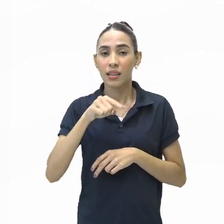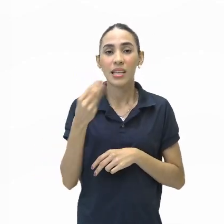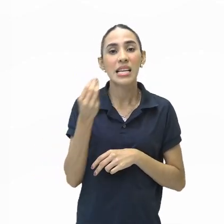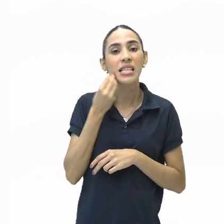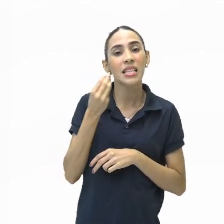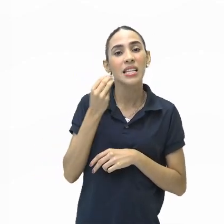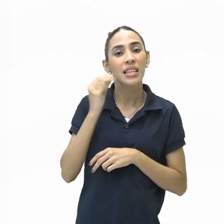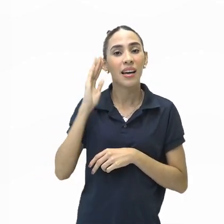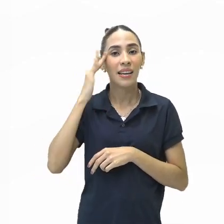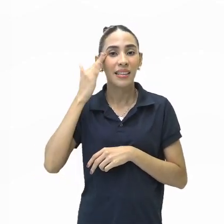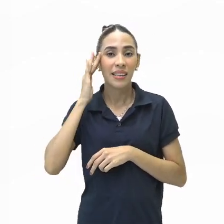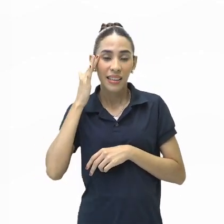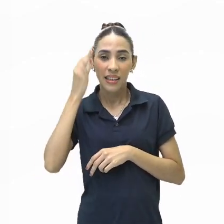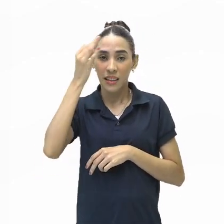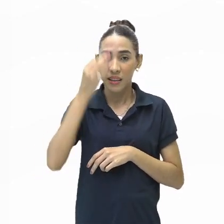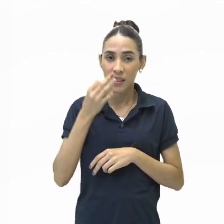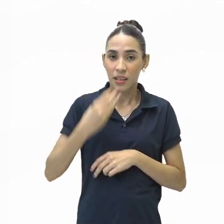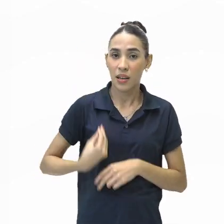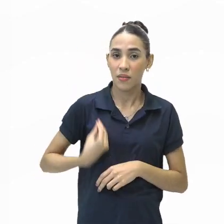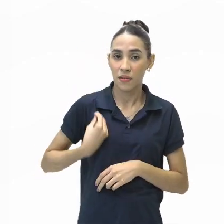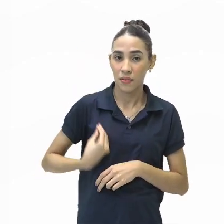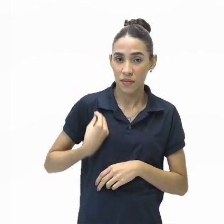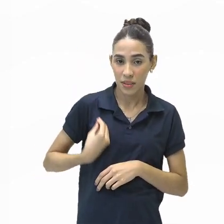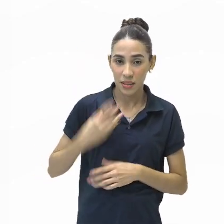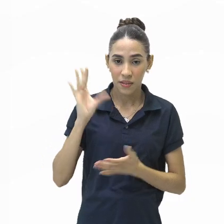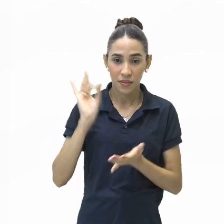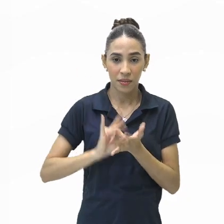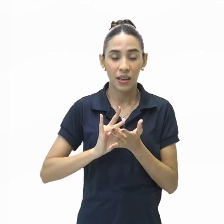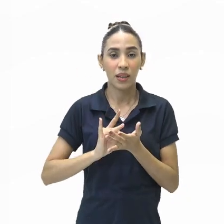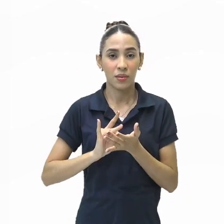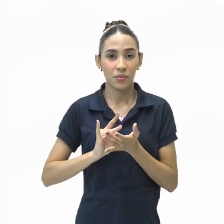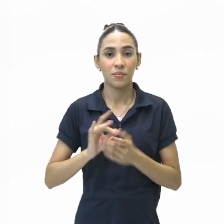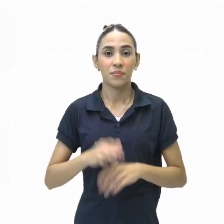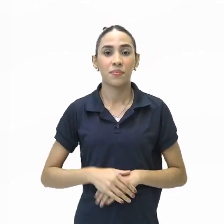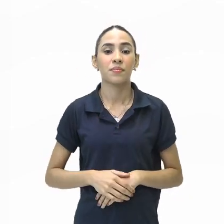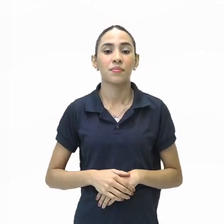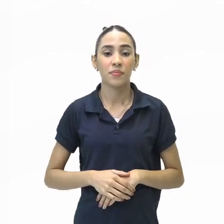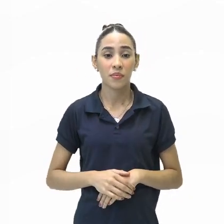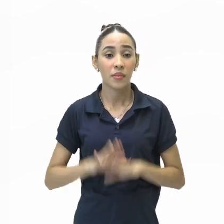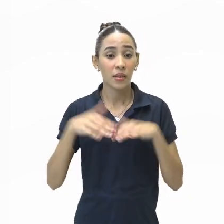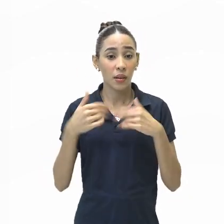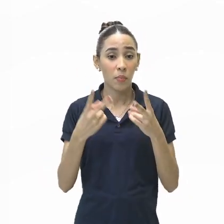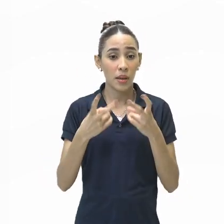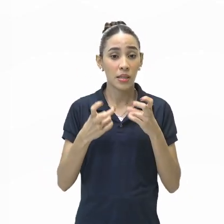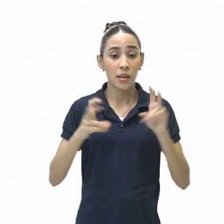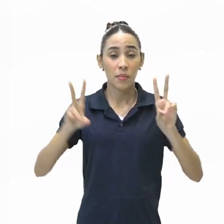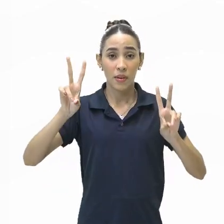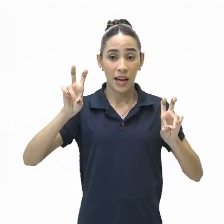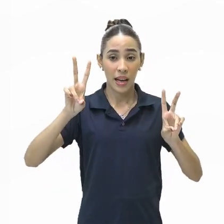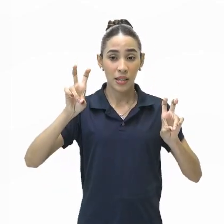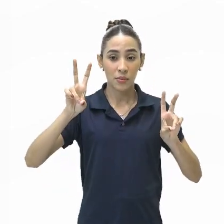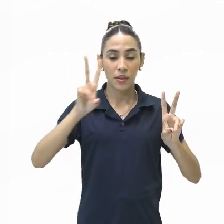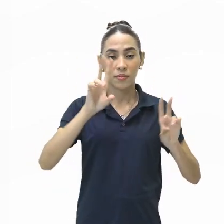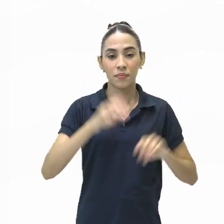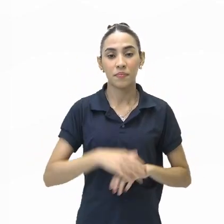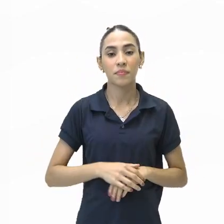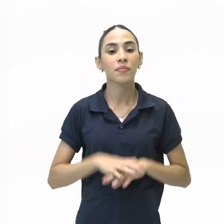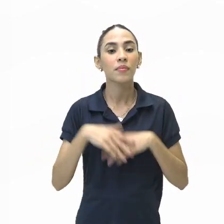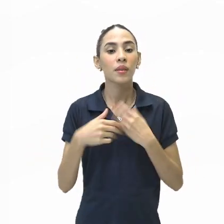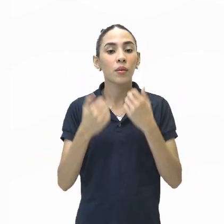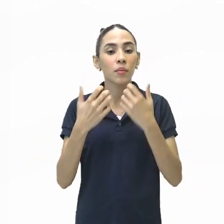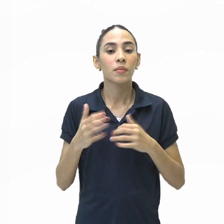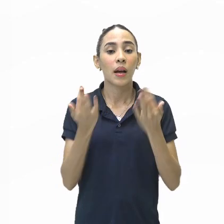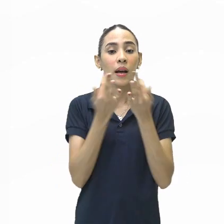buscar compreender nossa real função na Terra. Vejam que está entre aspas. E aí ele diz